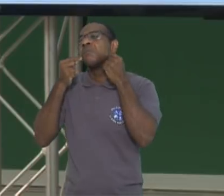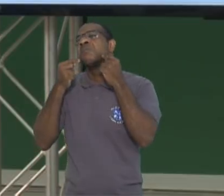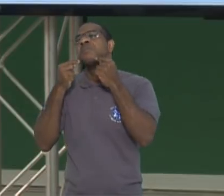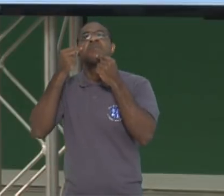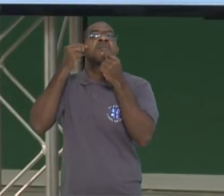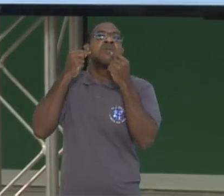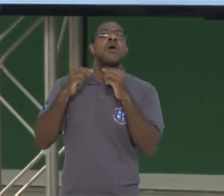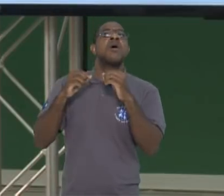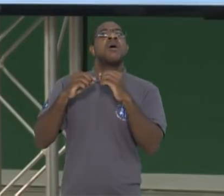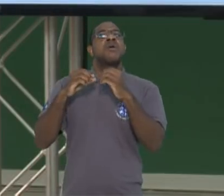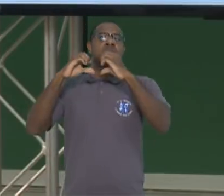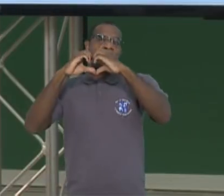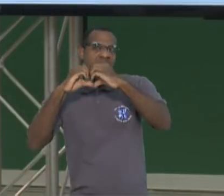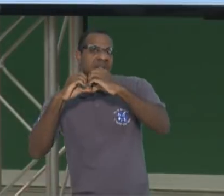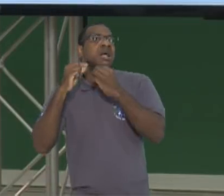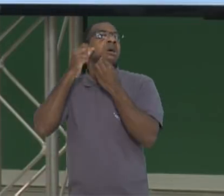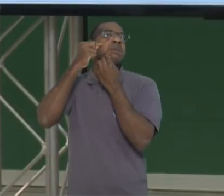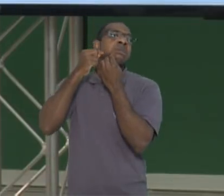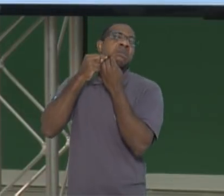sua preferência.